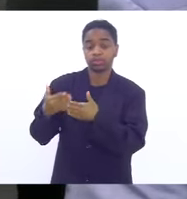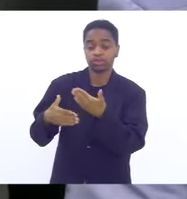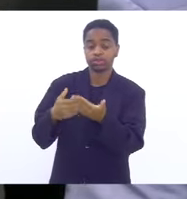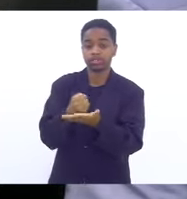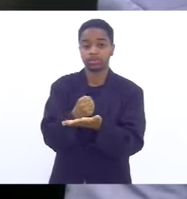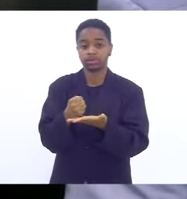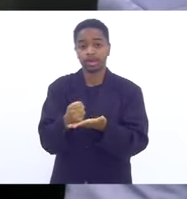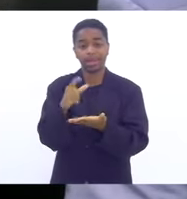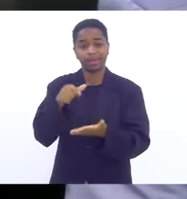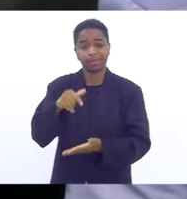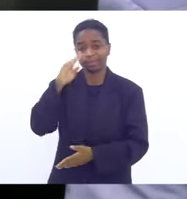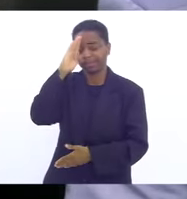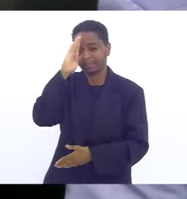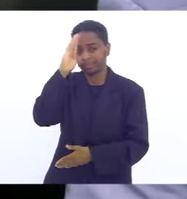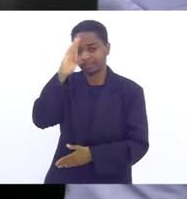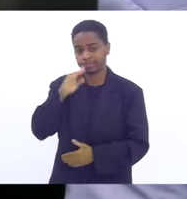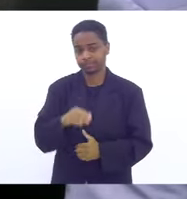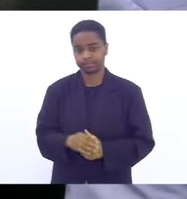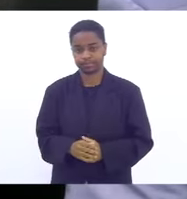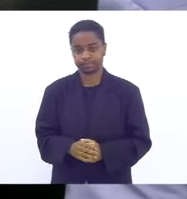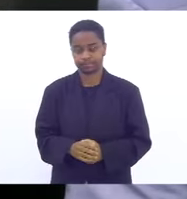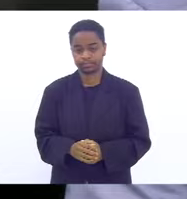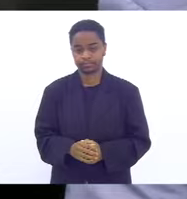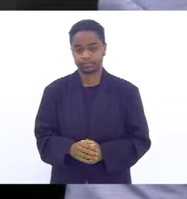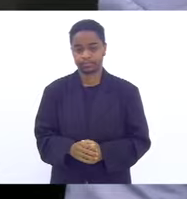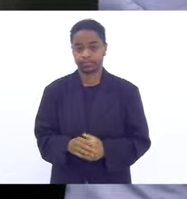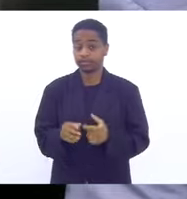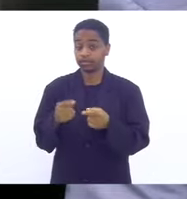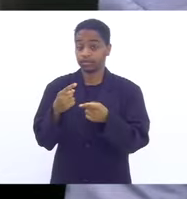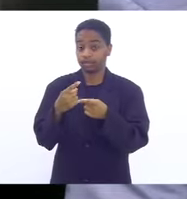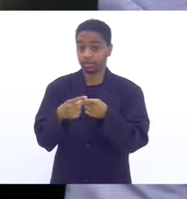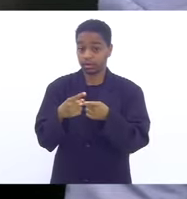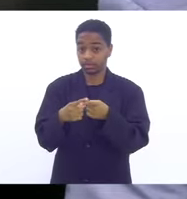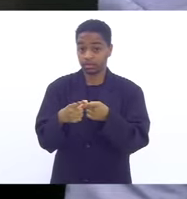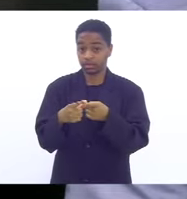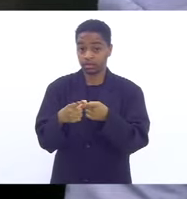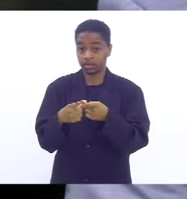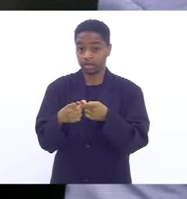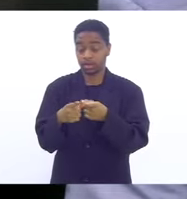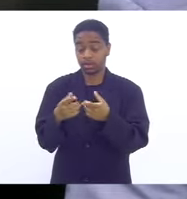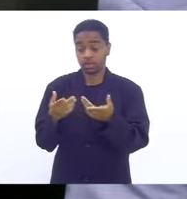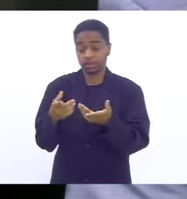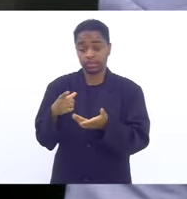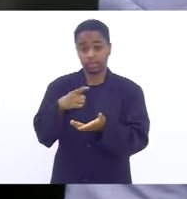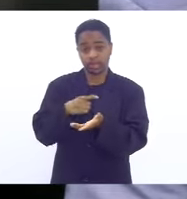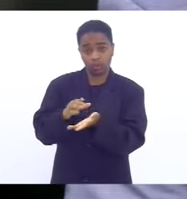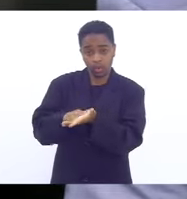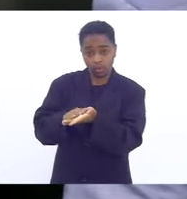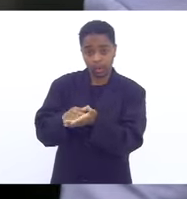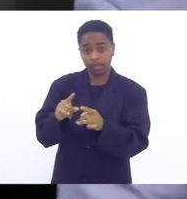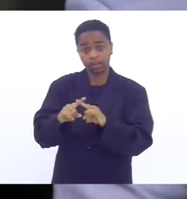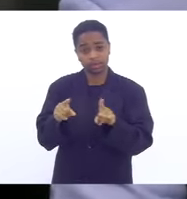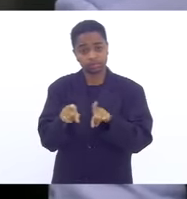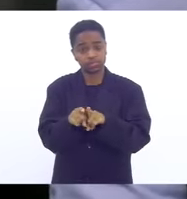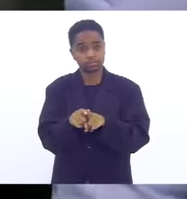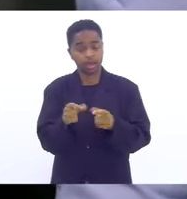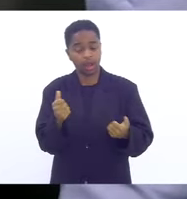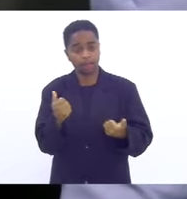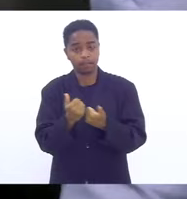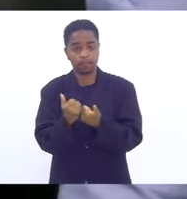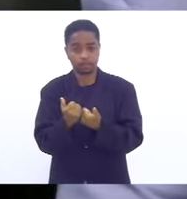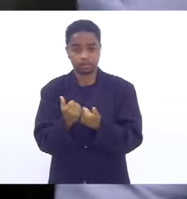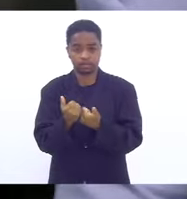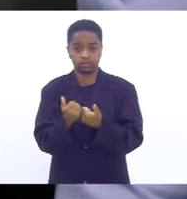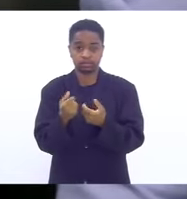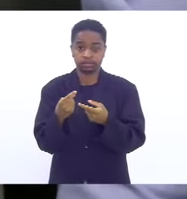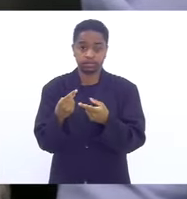é fundamental. Na parte que ele vai cobrar, mas na parte que ele vai auxiliar também. É